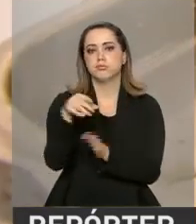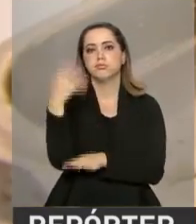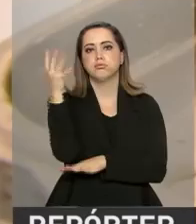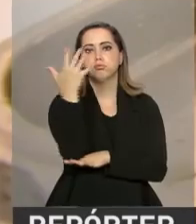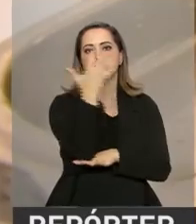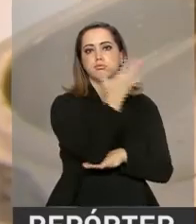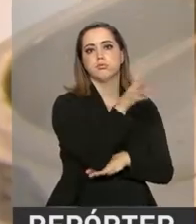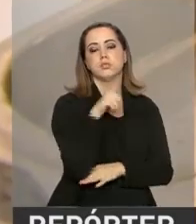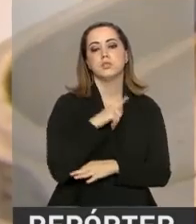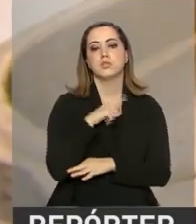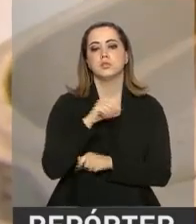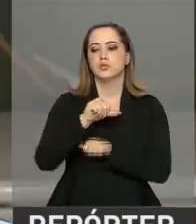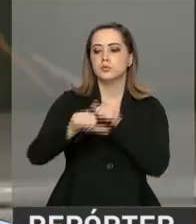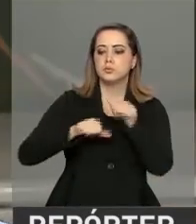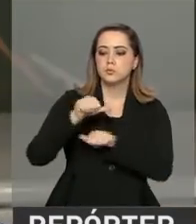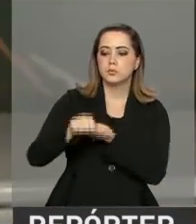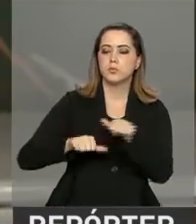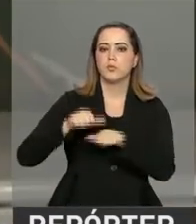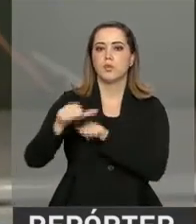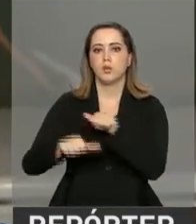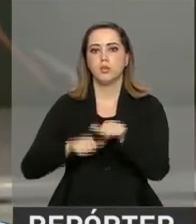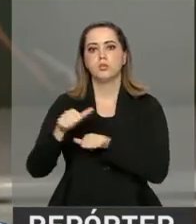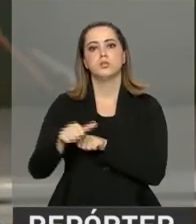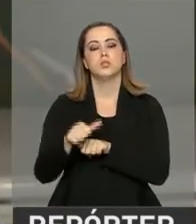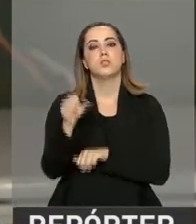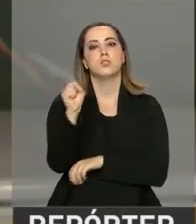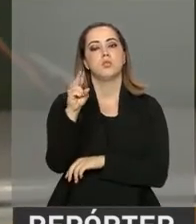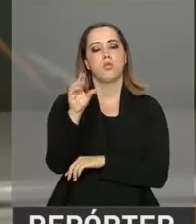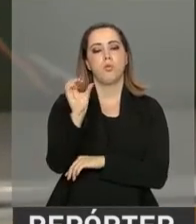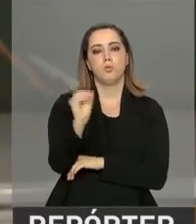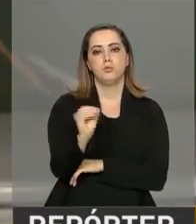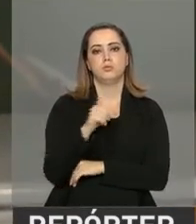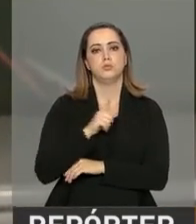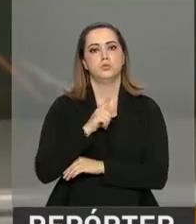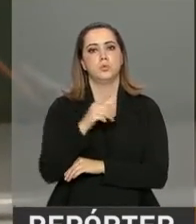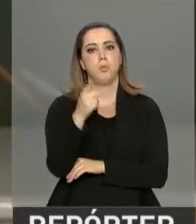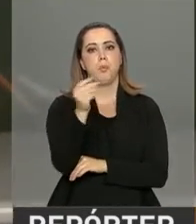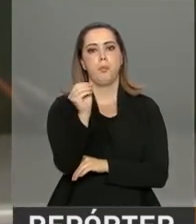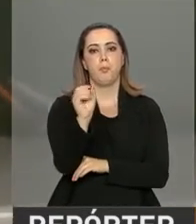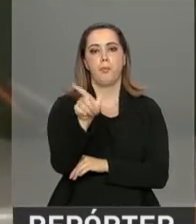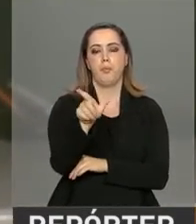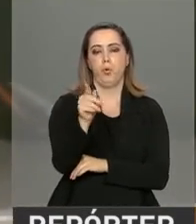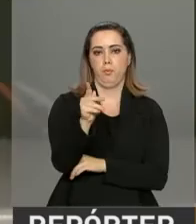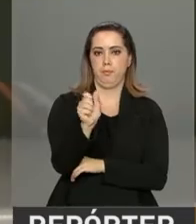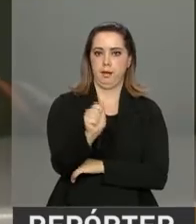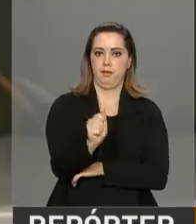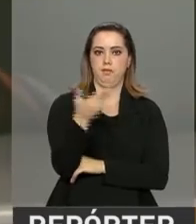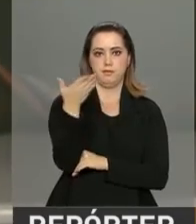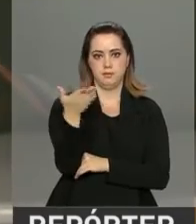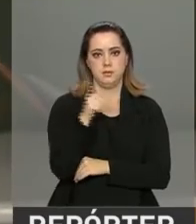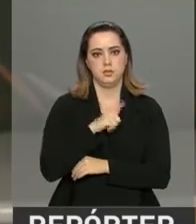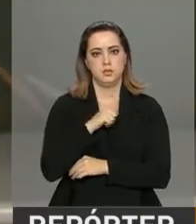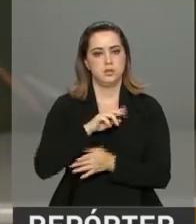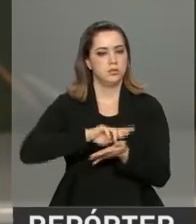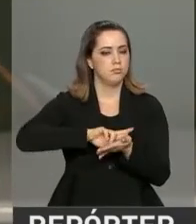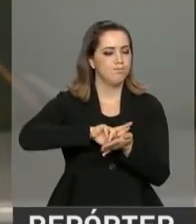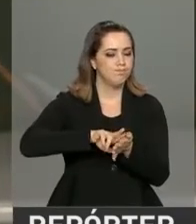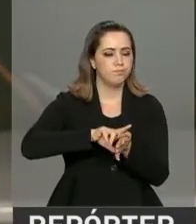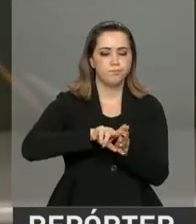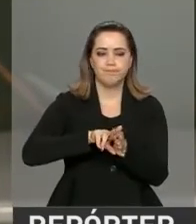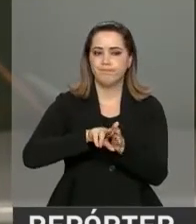processados e transformados em polpas. Cada cooperado traz sua produção de frutas, trabalhamos com acerola,